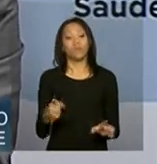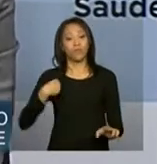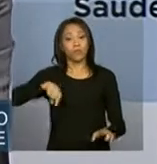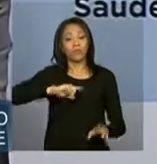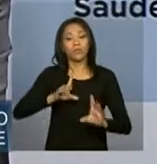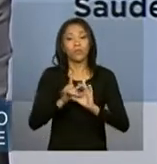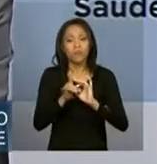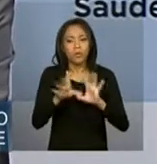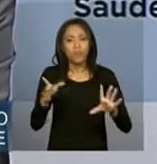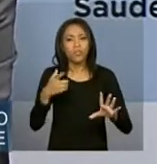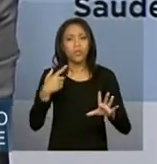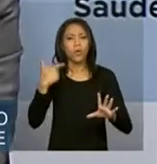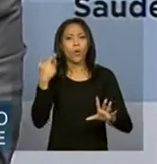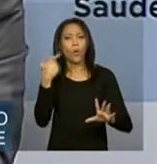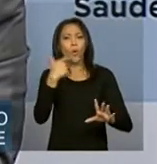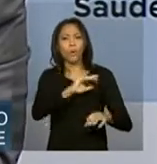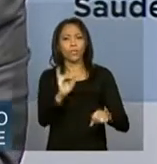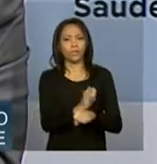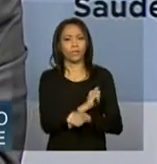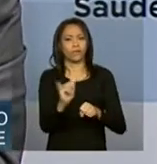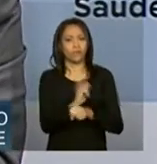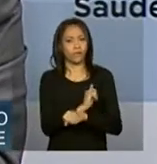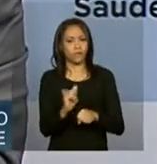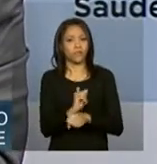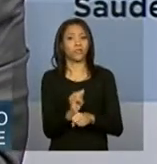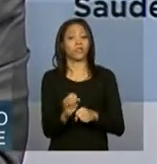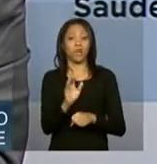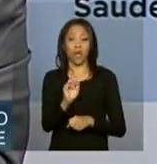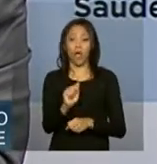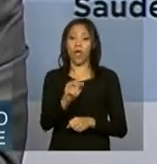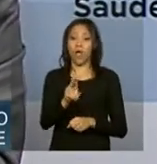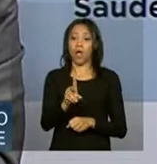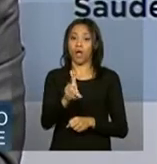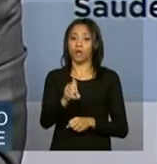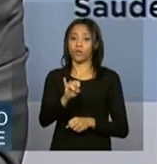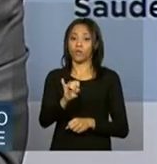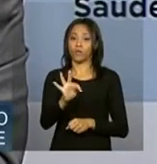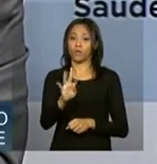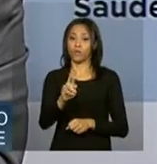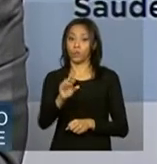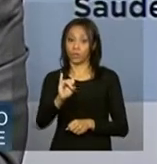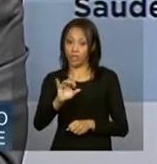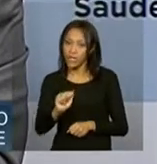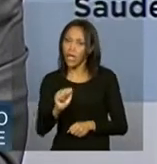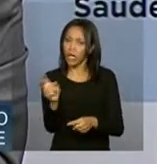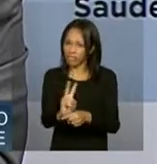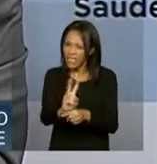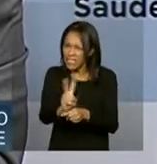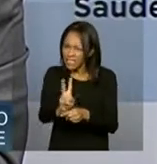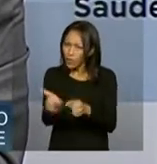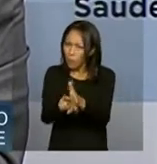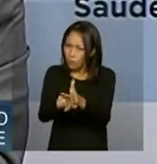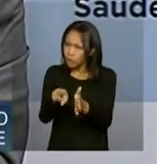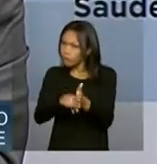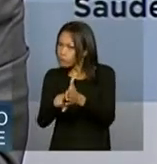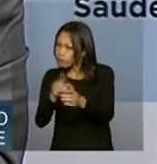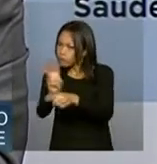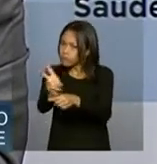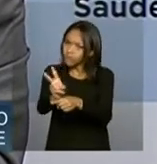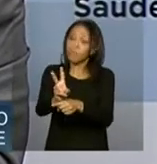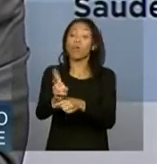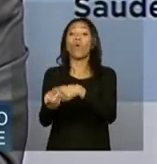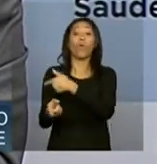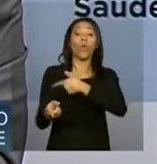tenha outras medidas que, além das auditorias, possa aprimorar o mecanismo. Por exemplo, uma delas vai ser a adoção